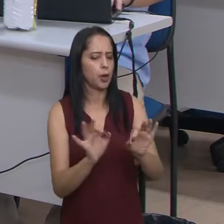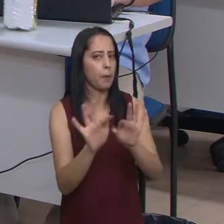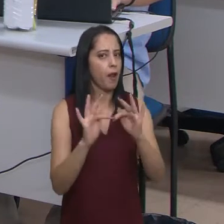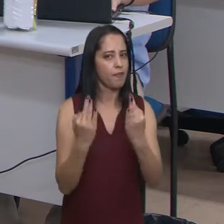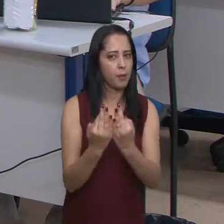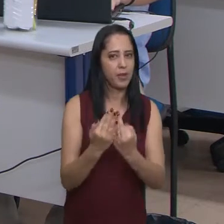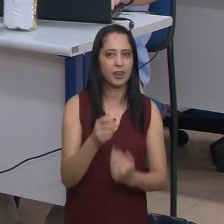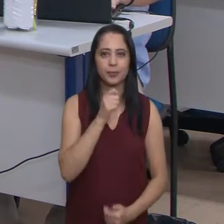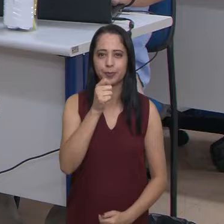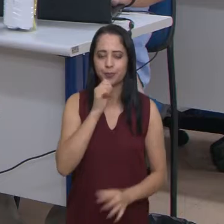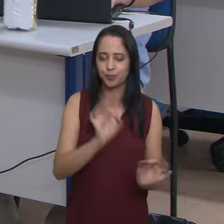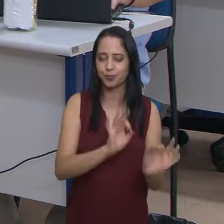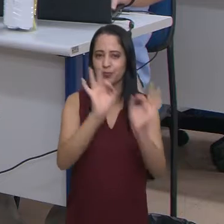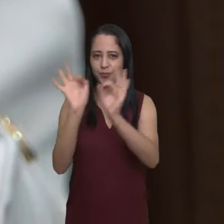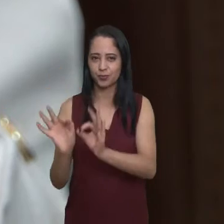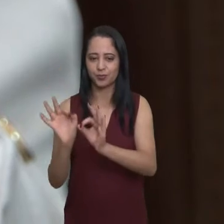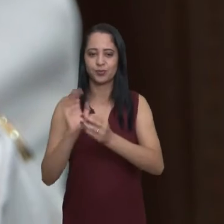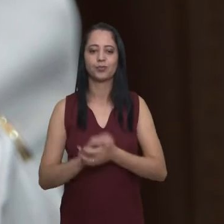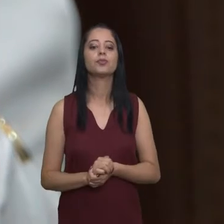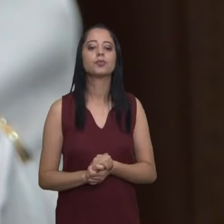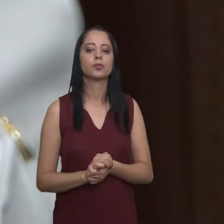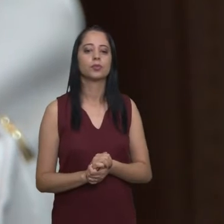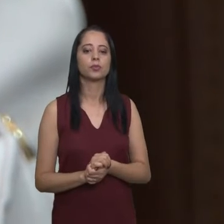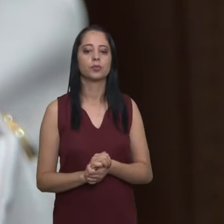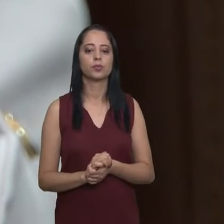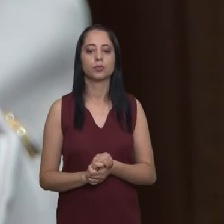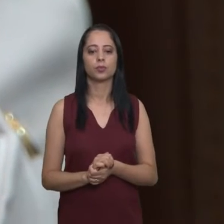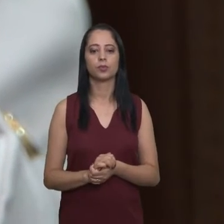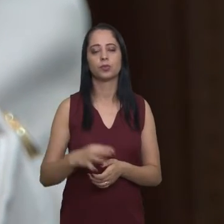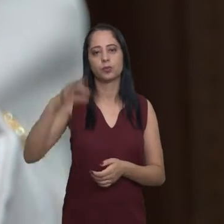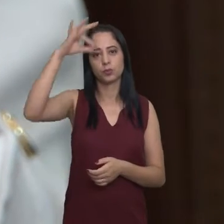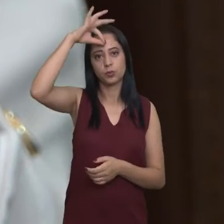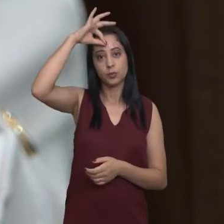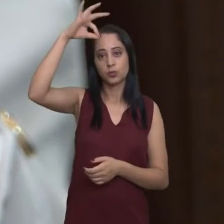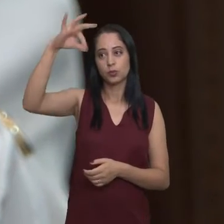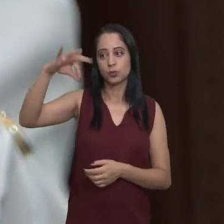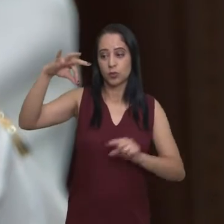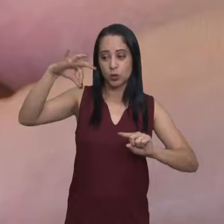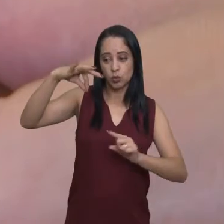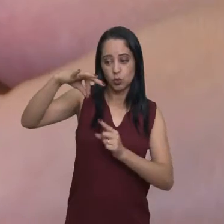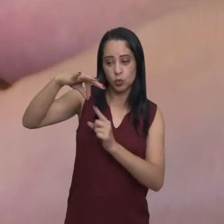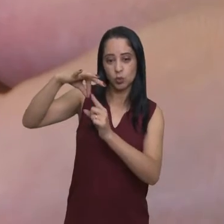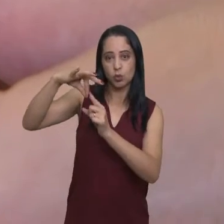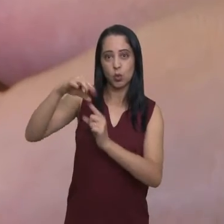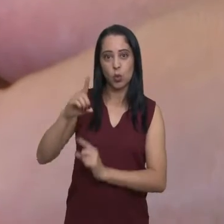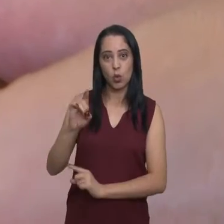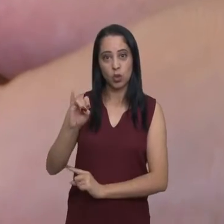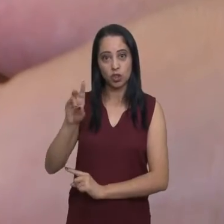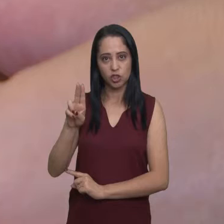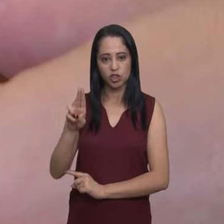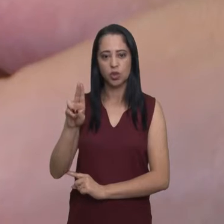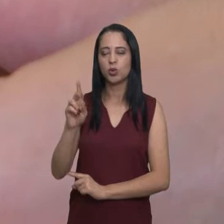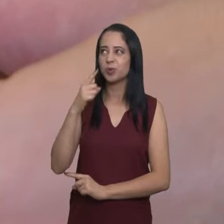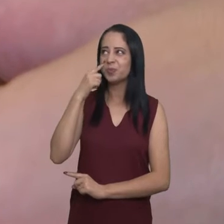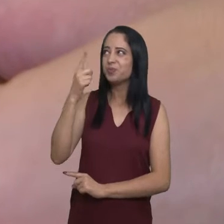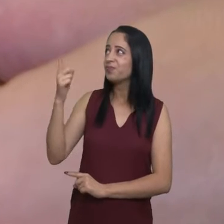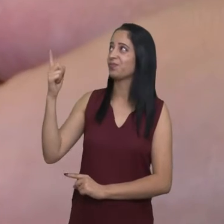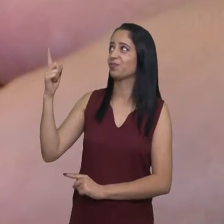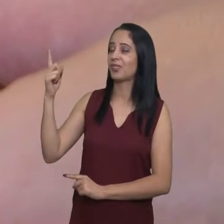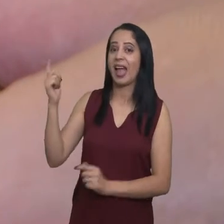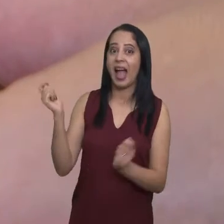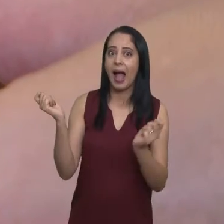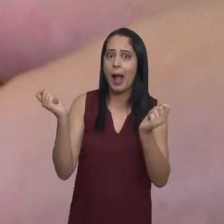familiar. Acompanhe na reportagem. O dispositivo intrauterino, conhecido como DIU, é um dos métodos contraceptivos